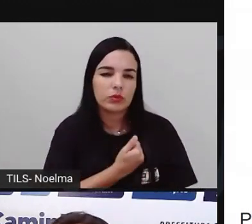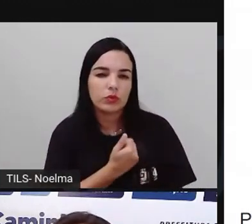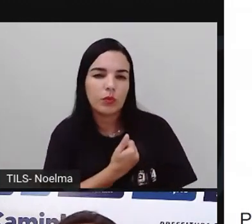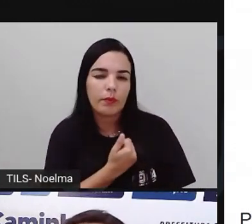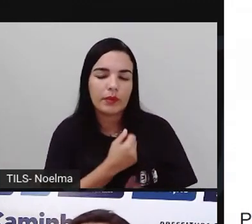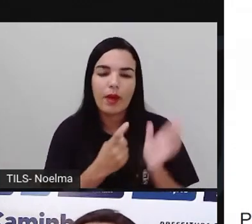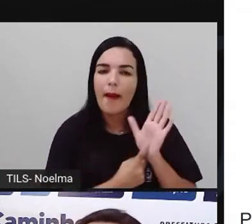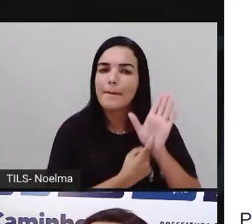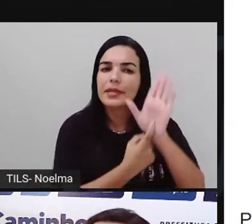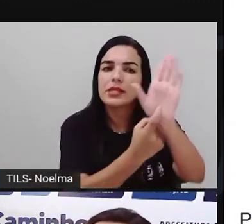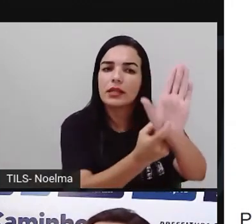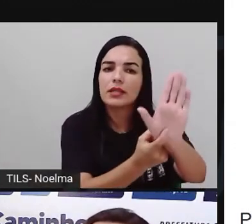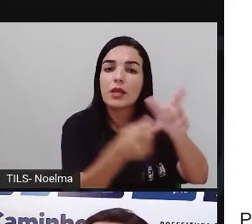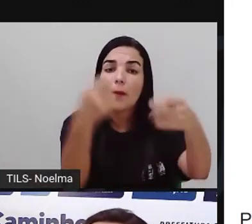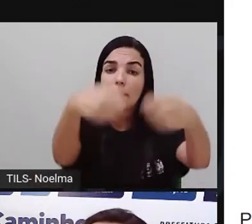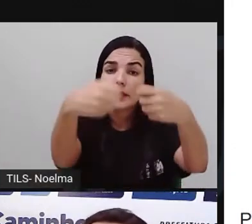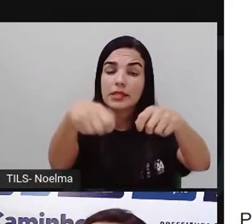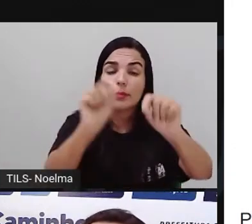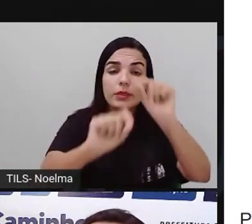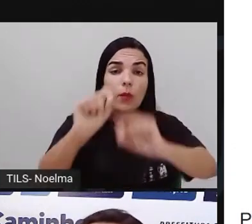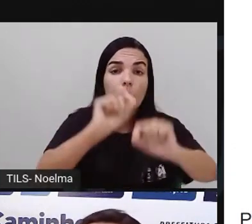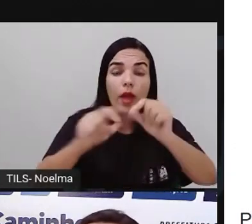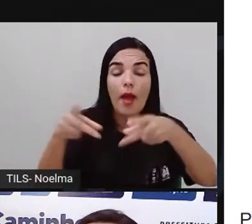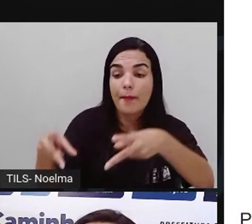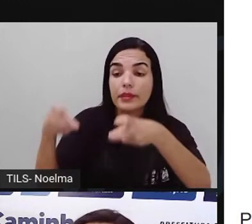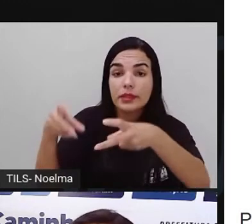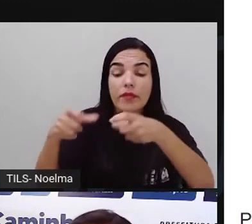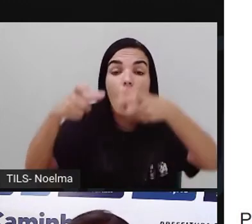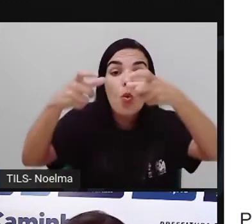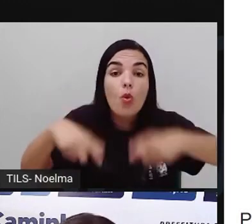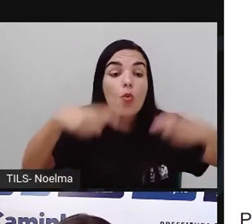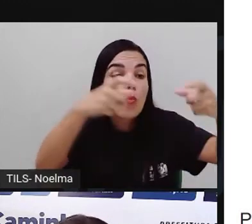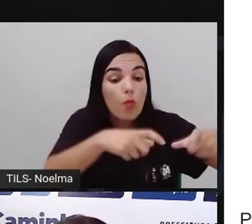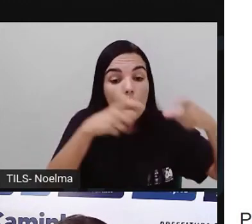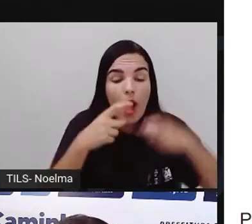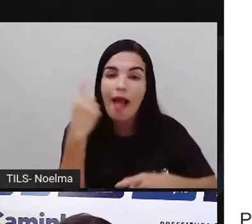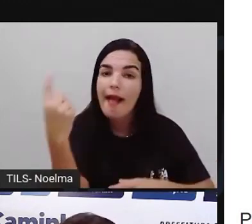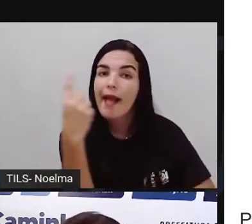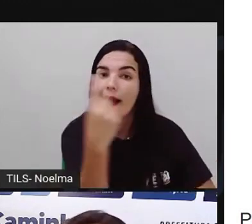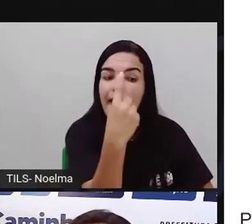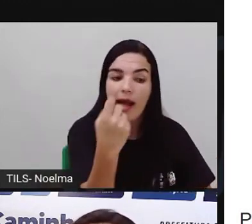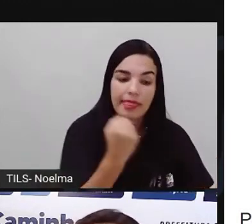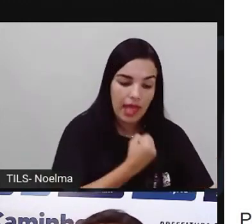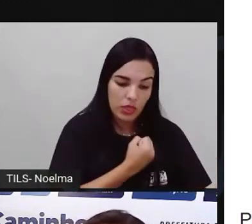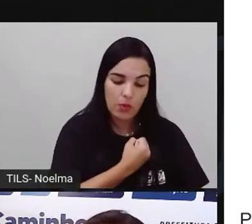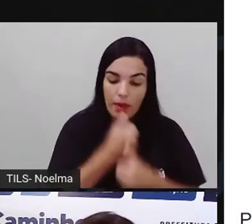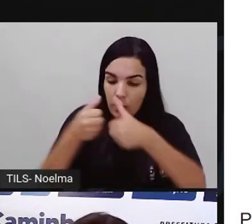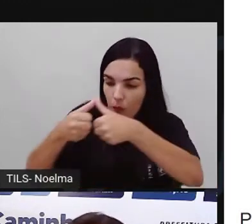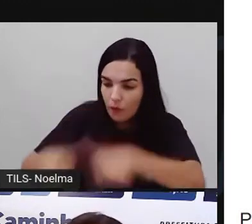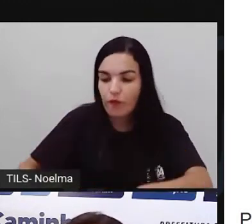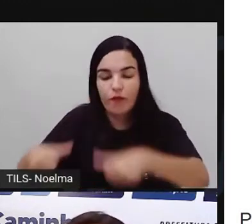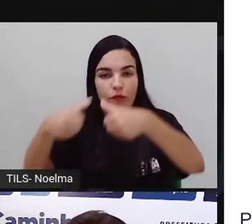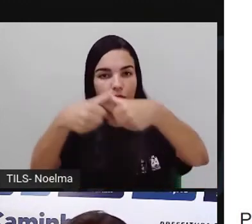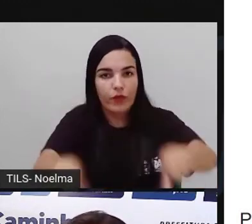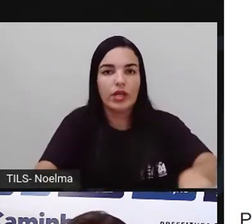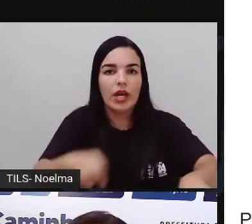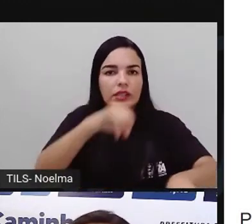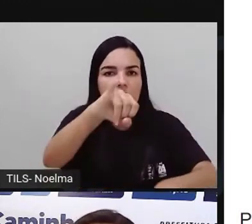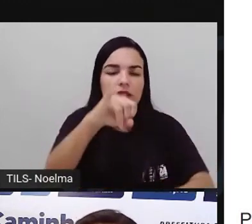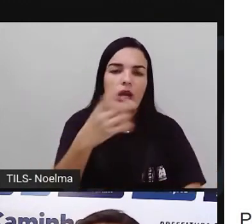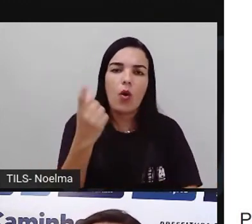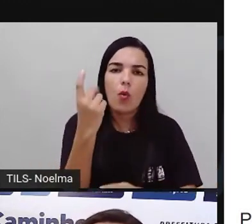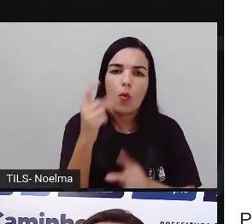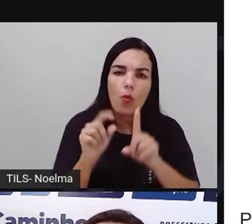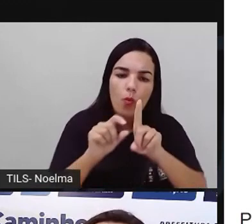de números, nós precisamos observar os lugares, né, que cada número, a posição que cada número ocupa,